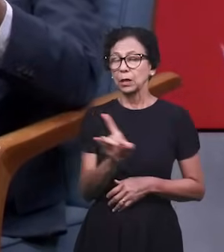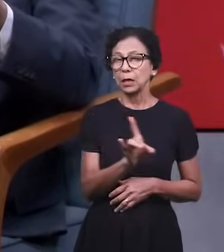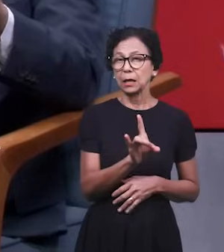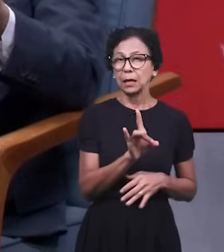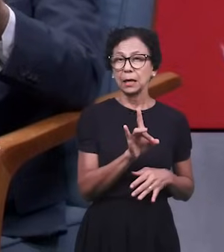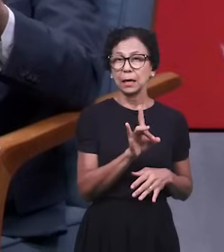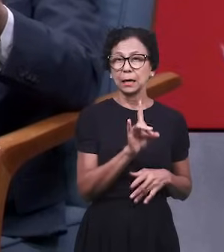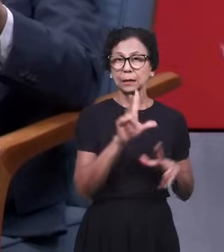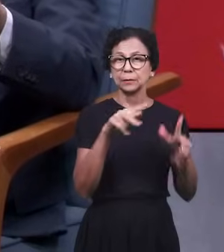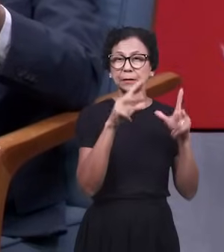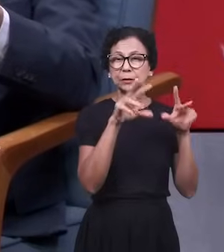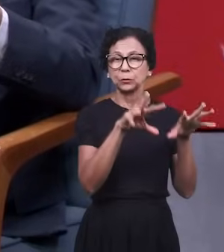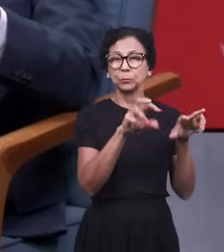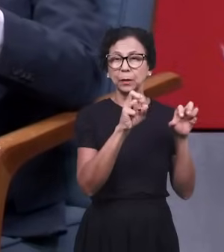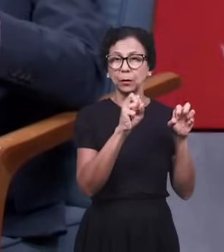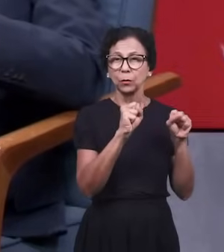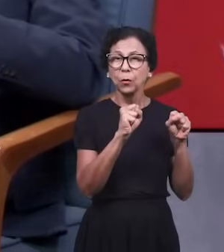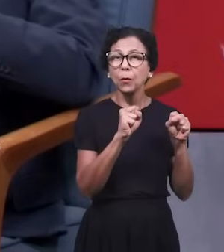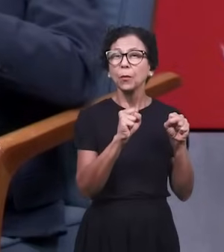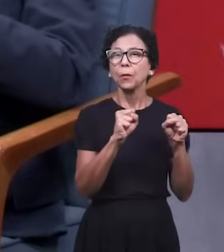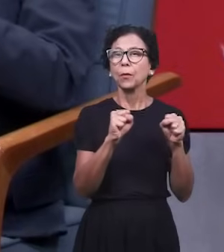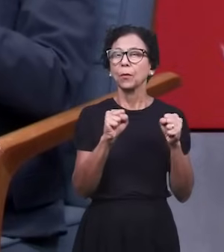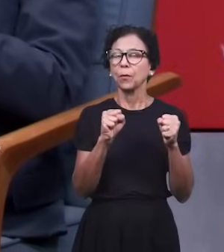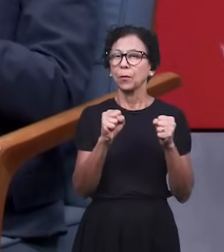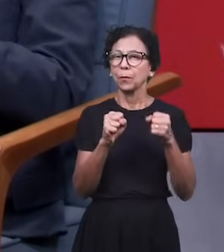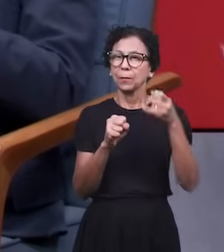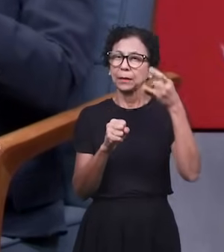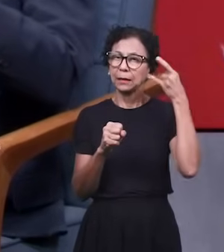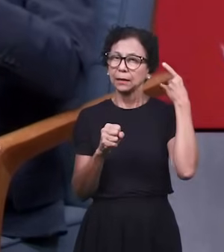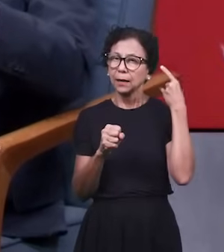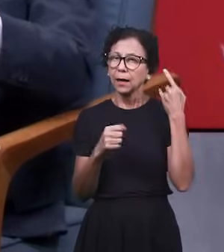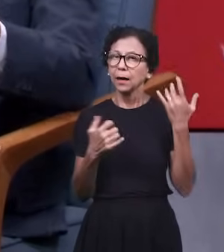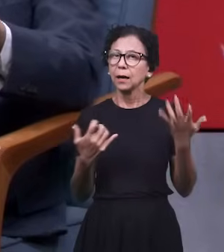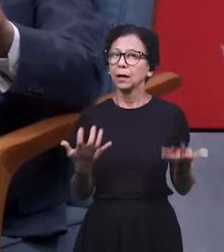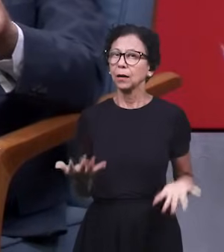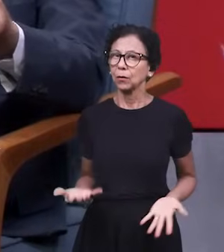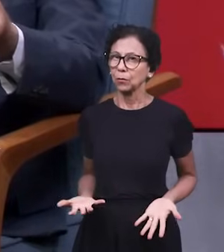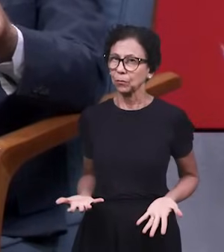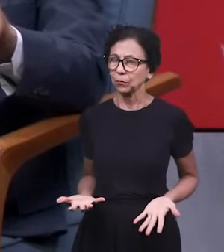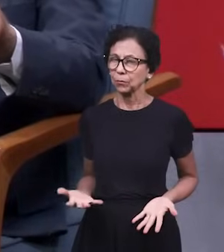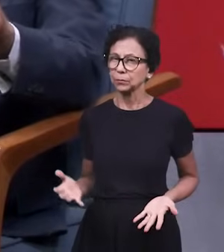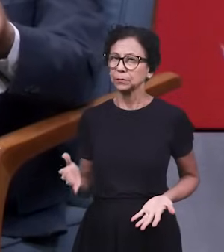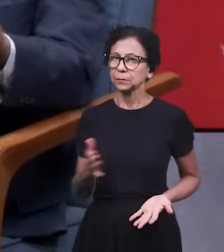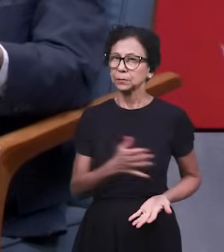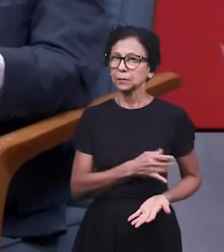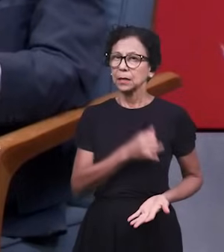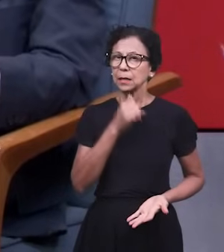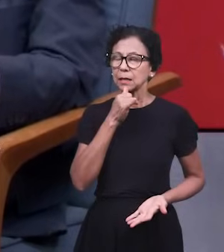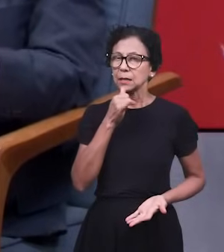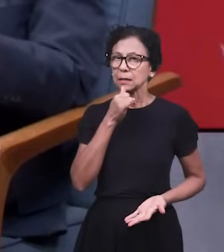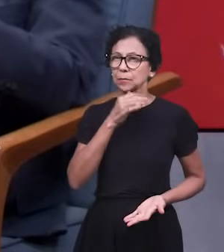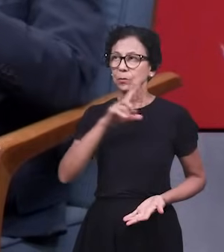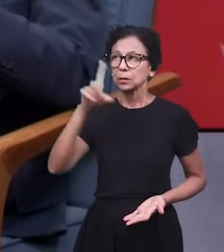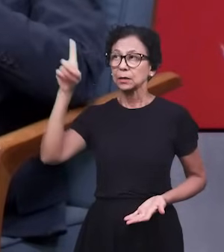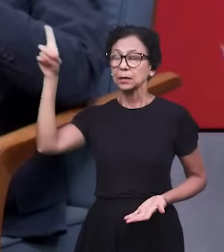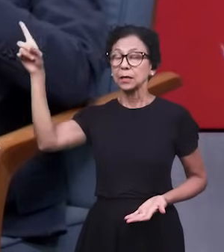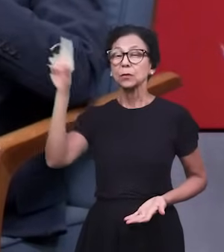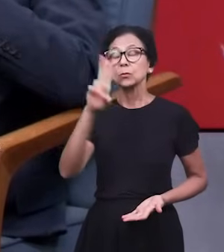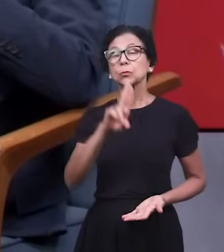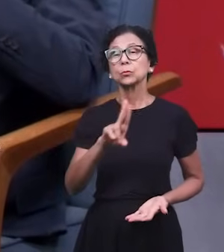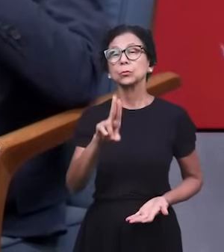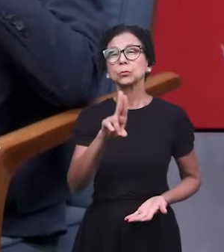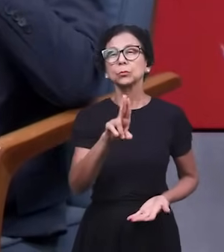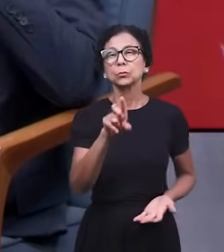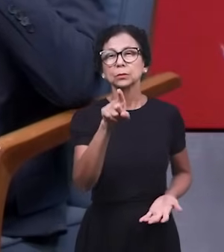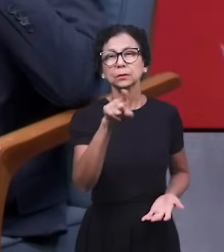na vida de alguém. E essa maneira como Deus te usa, você usa isso para um benefício